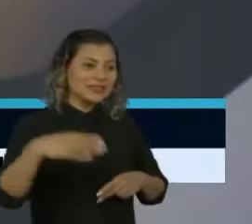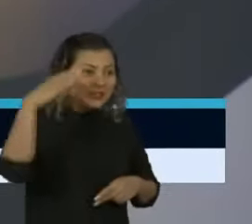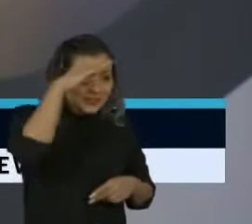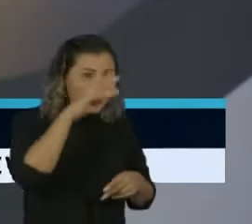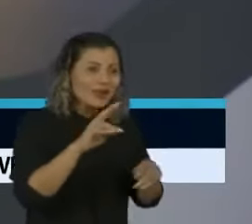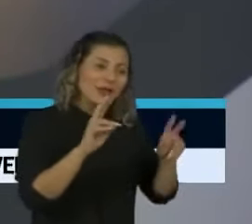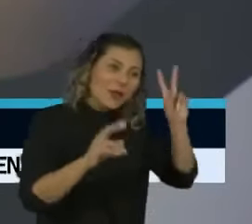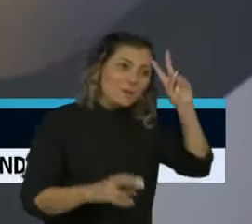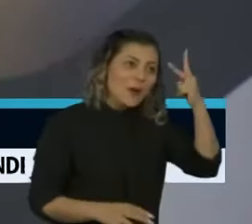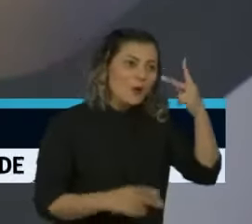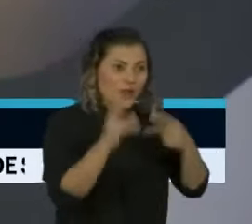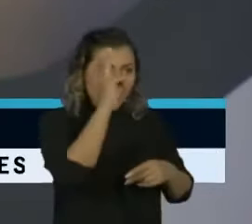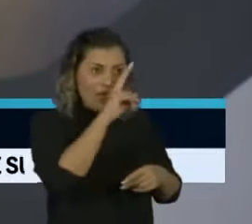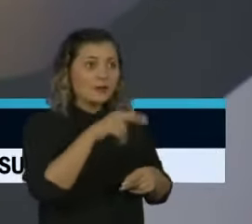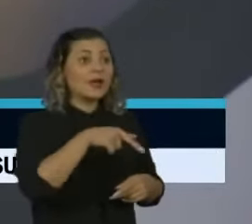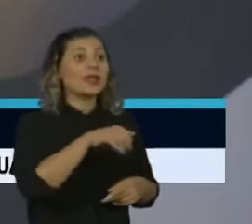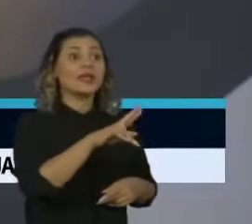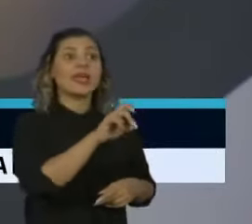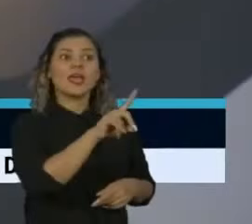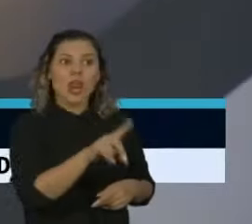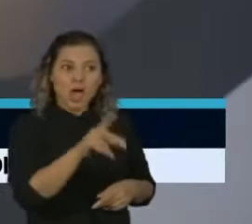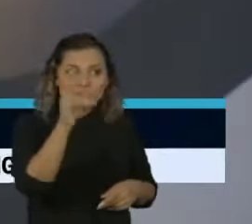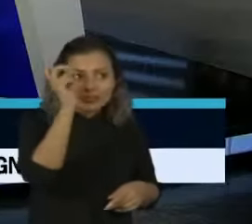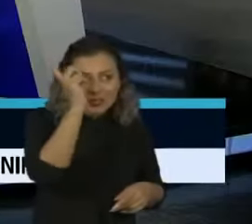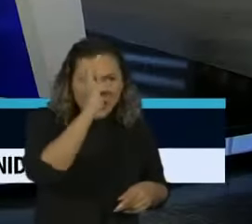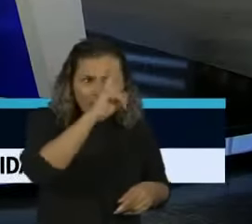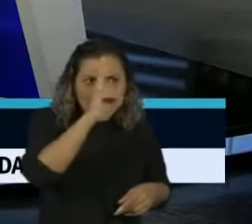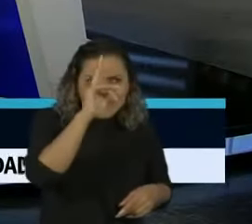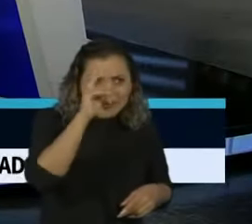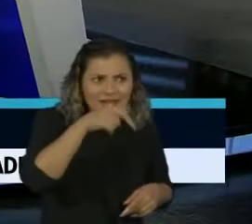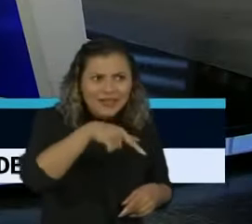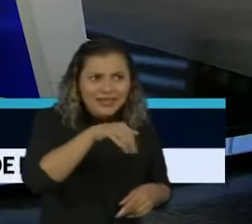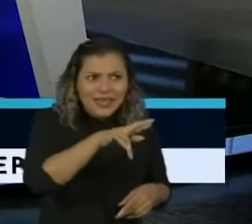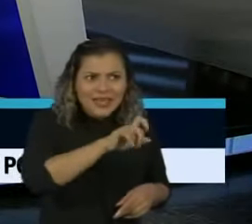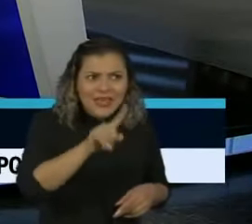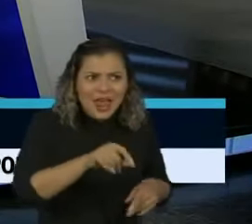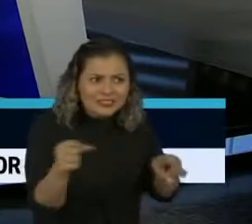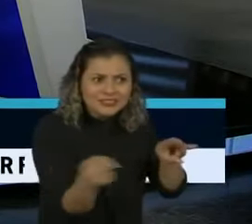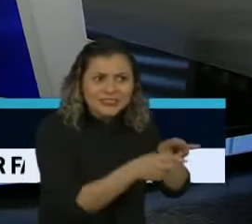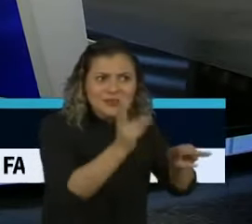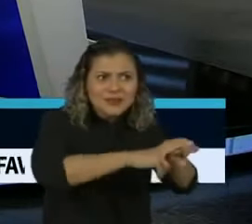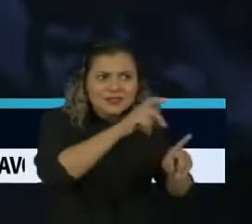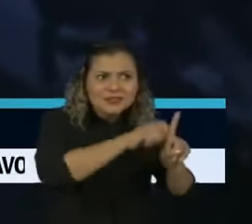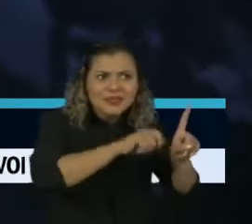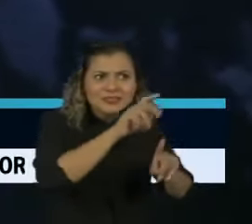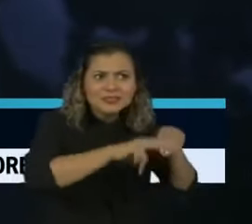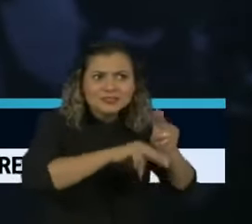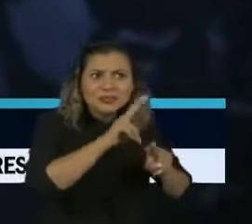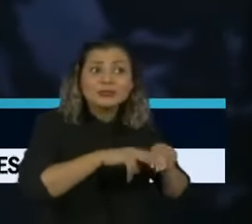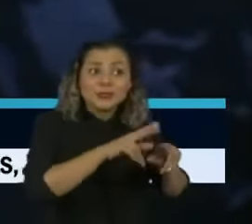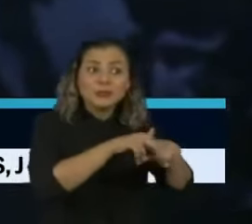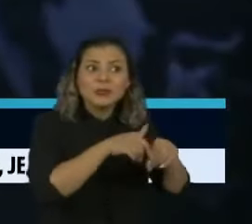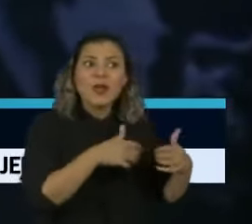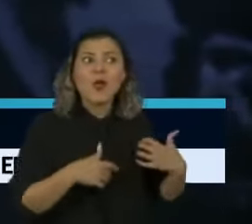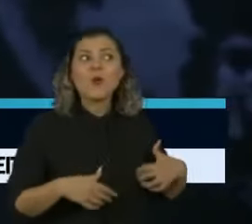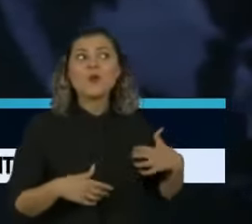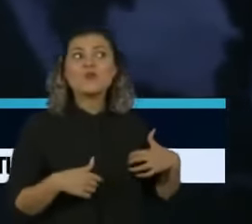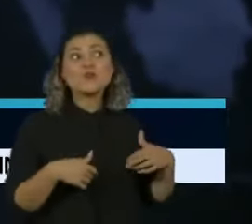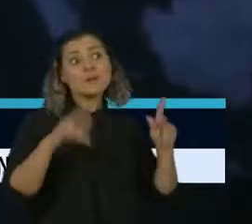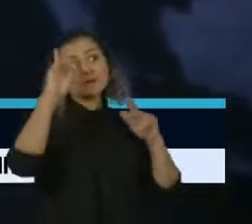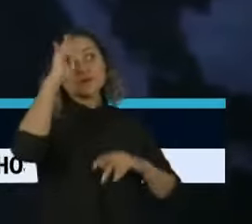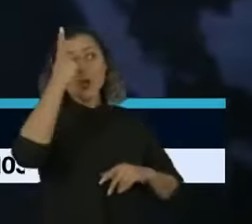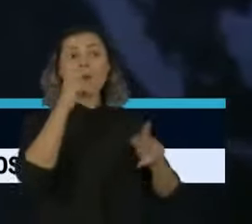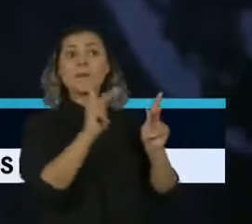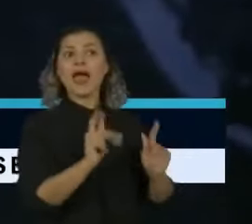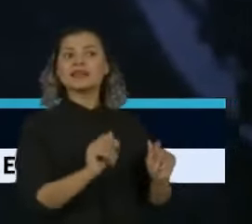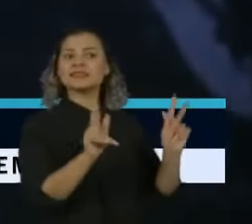desde que o Queiroz foi preso em junho, ele baixou a bola e isso também foi determinante. André Brandão foi